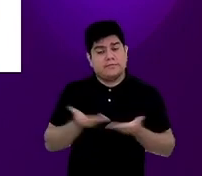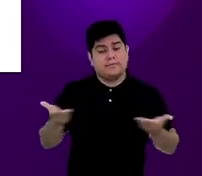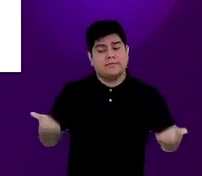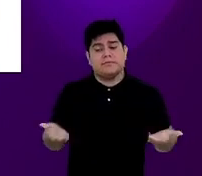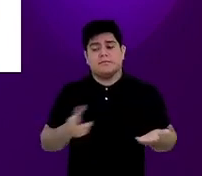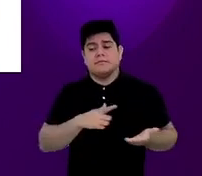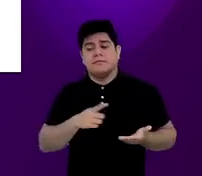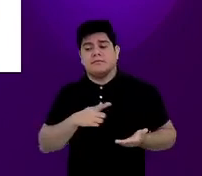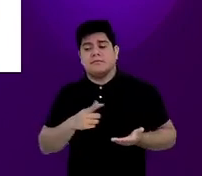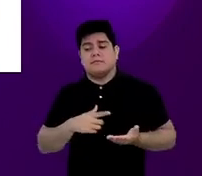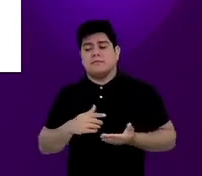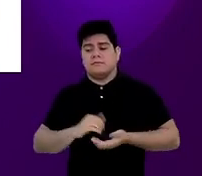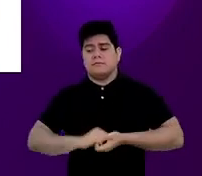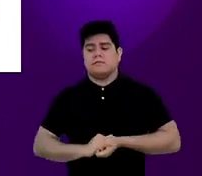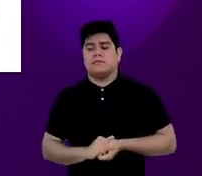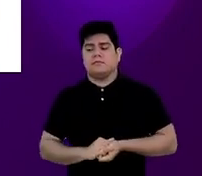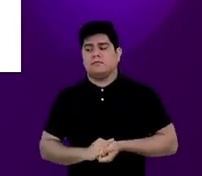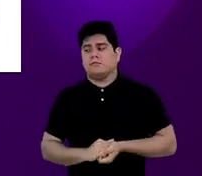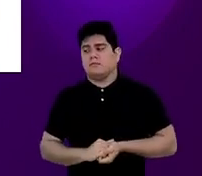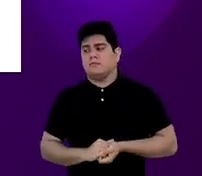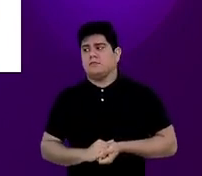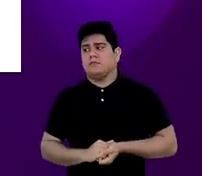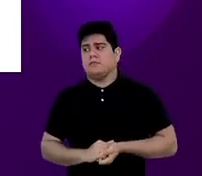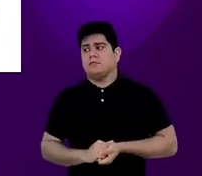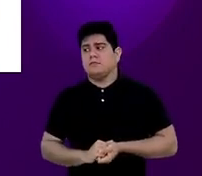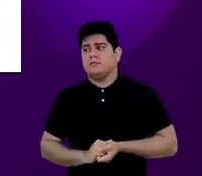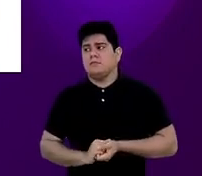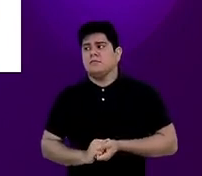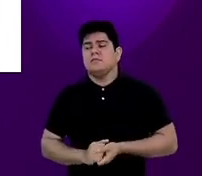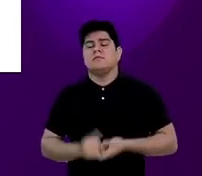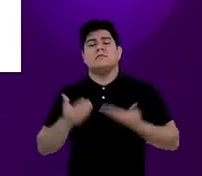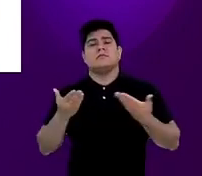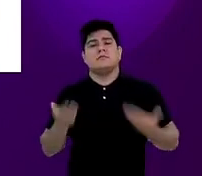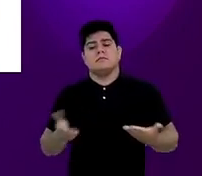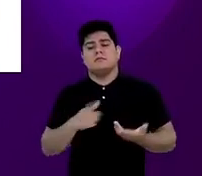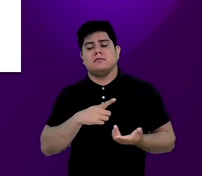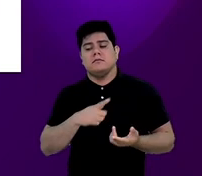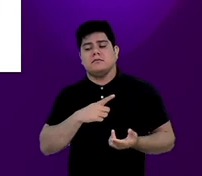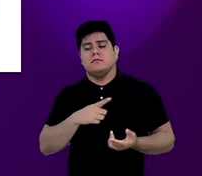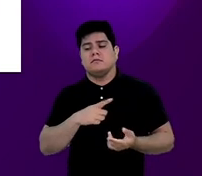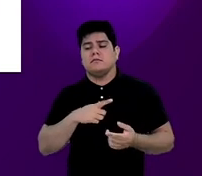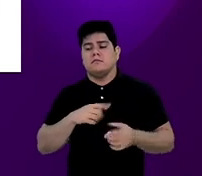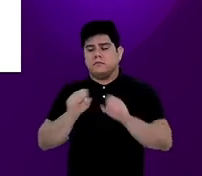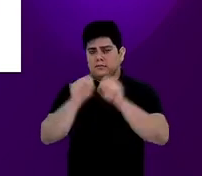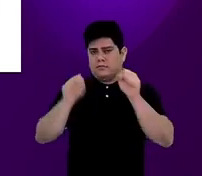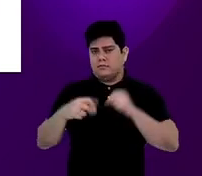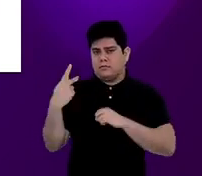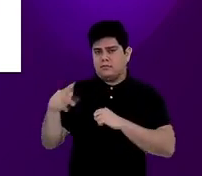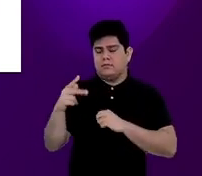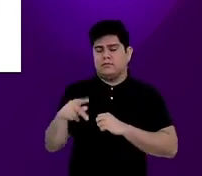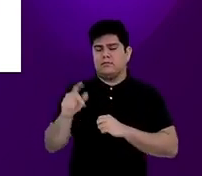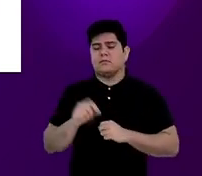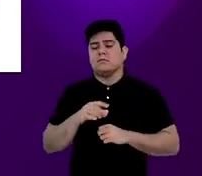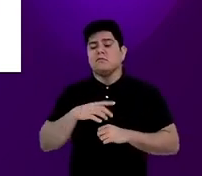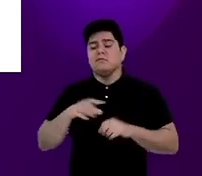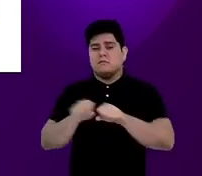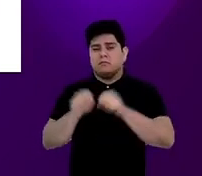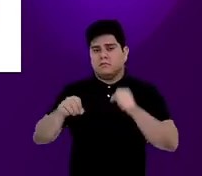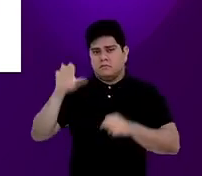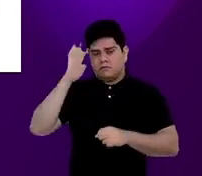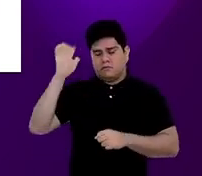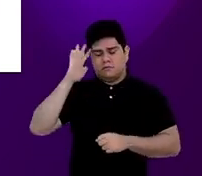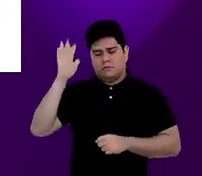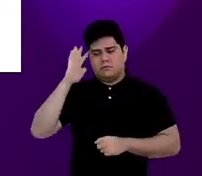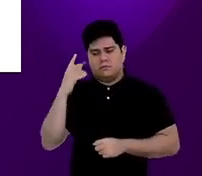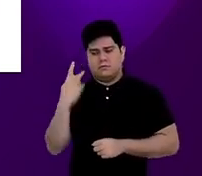nefrectomia parcial. E a Intuitive lançou e está desenvolvendo o sistema IRIS, né, que é um sistema de planejamento nesse sentido,